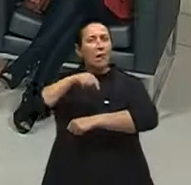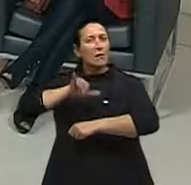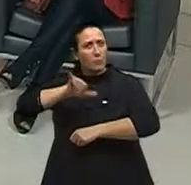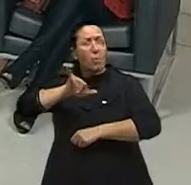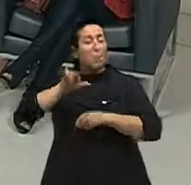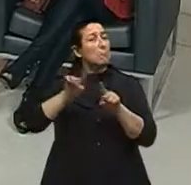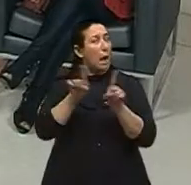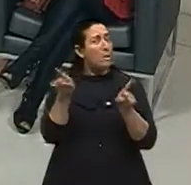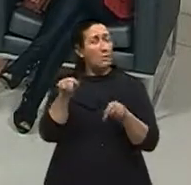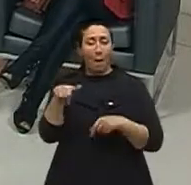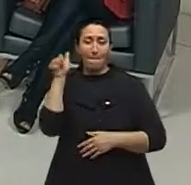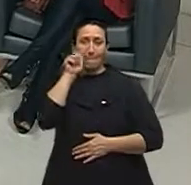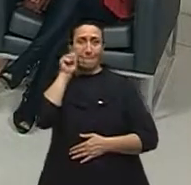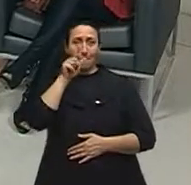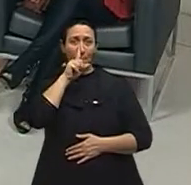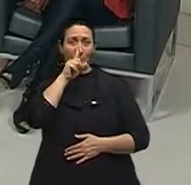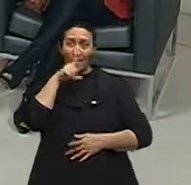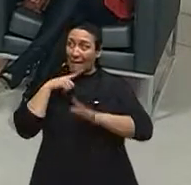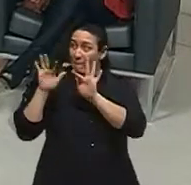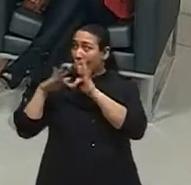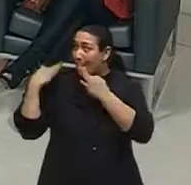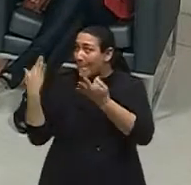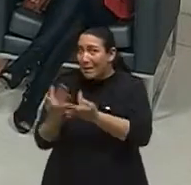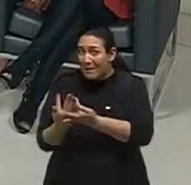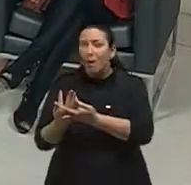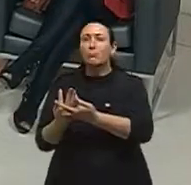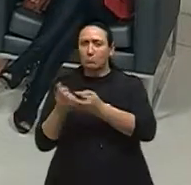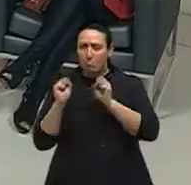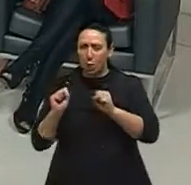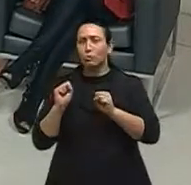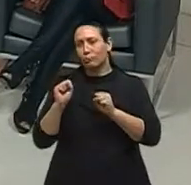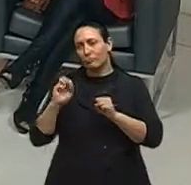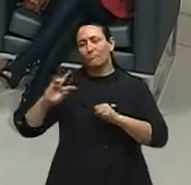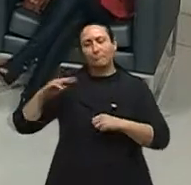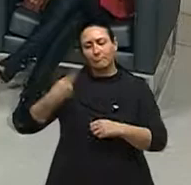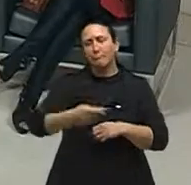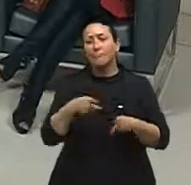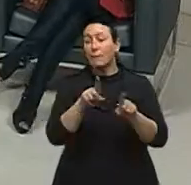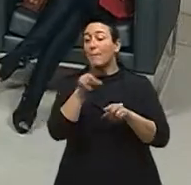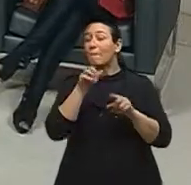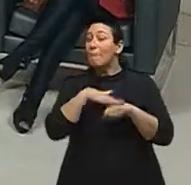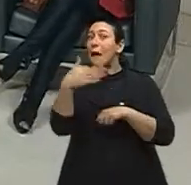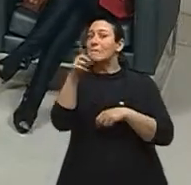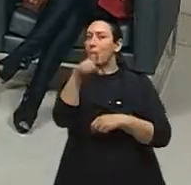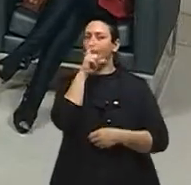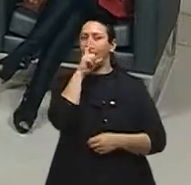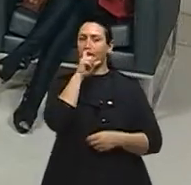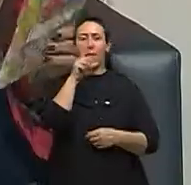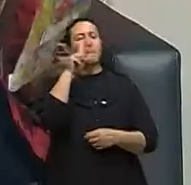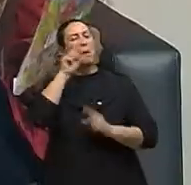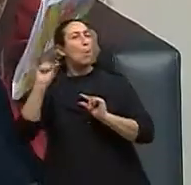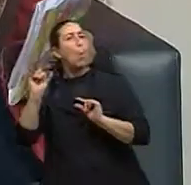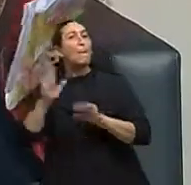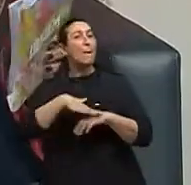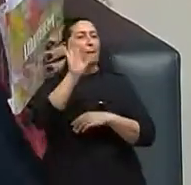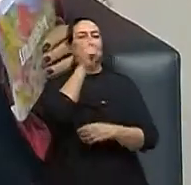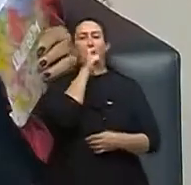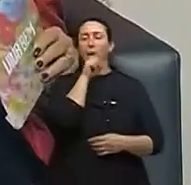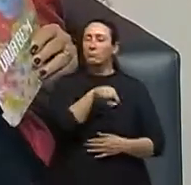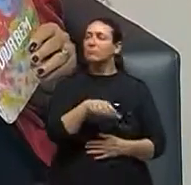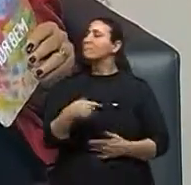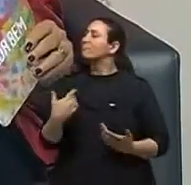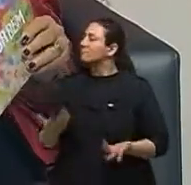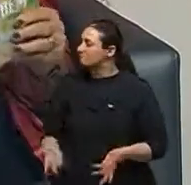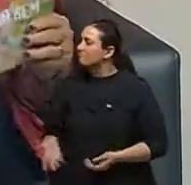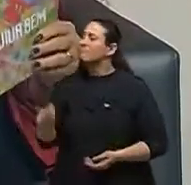também também aumenta a chance de ter Claro mas em princípio do pai continuam as pesquisas e claro que a gente podia